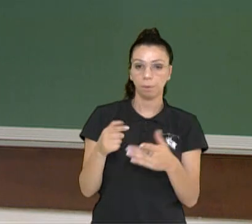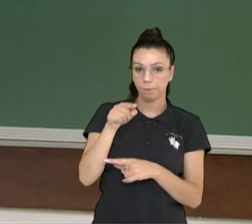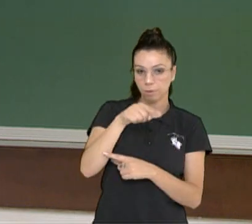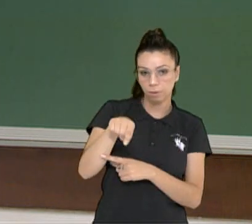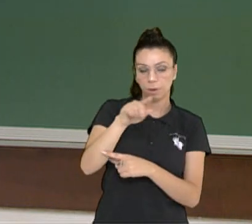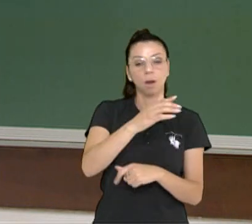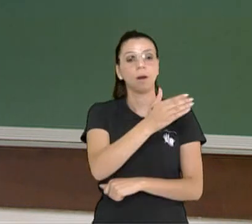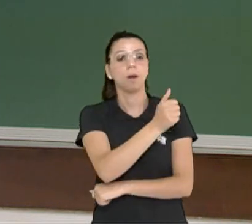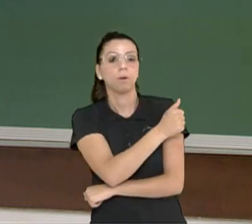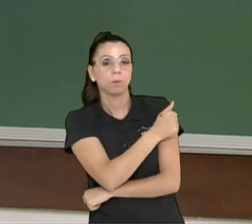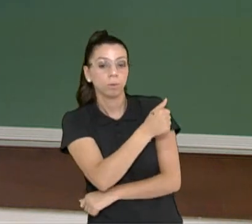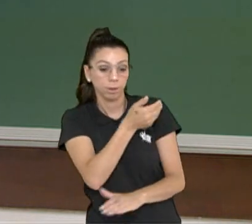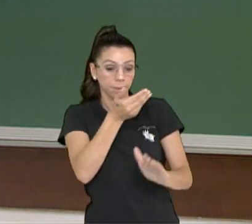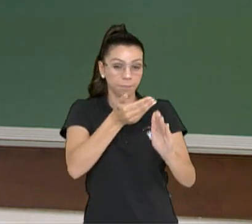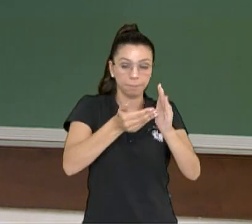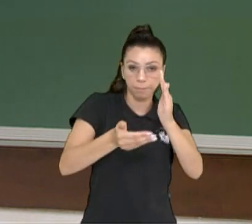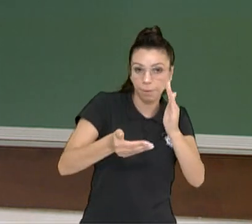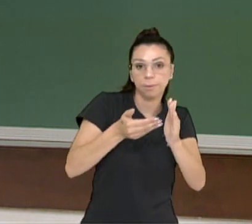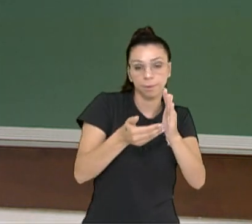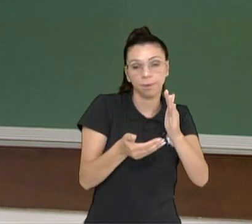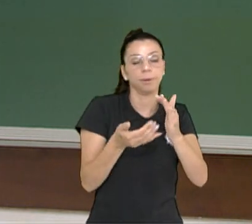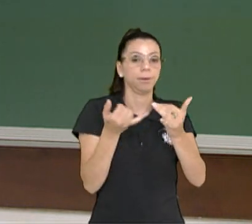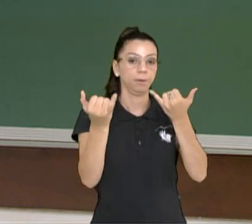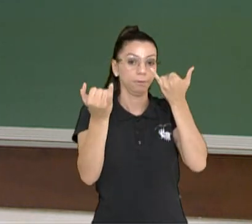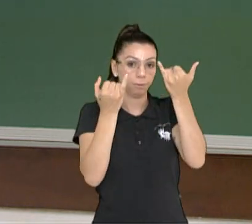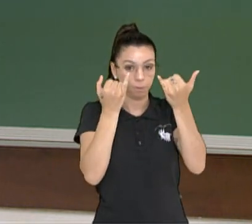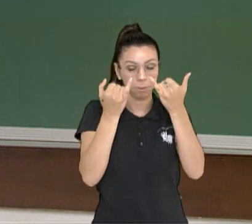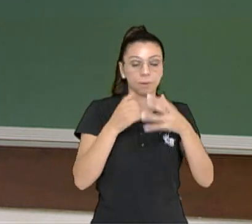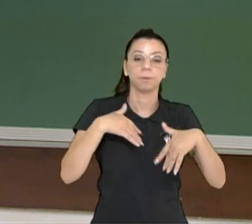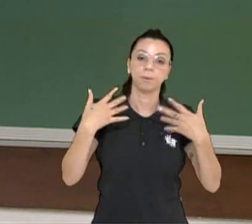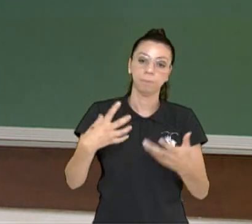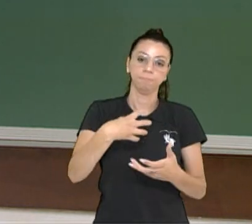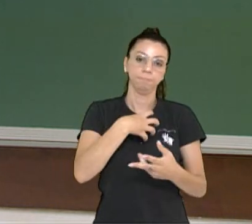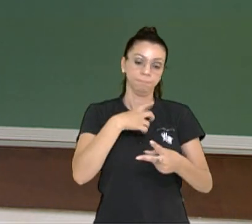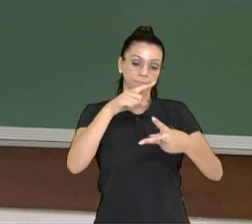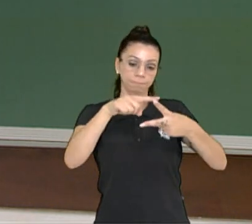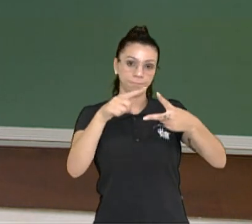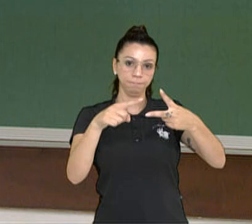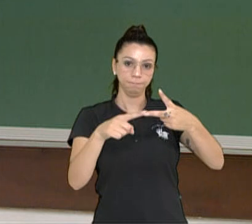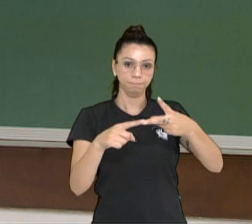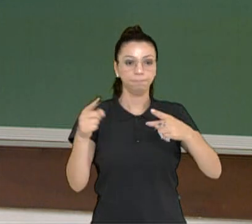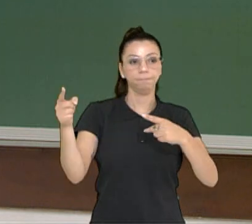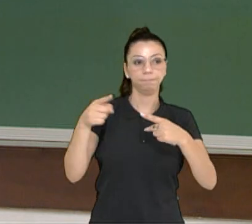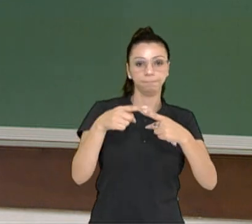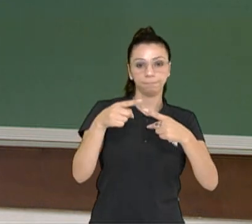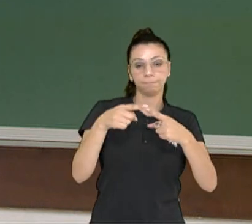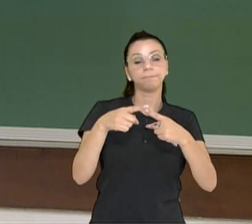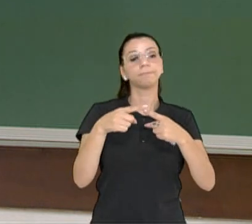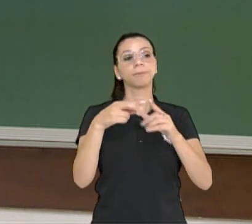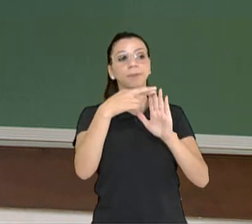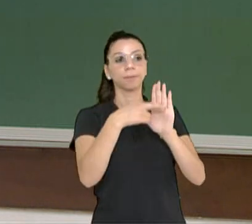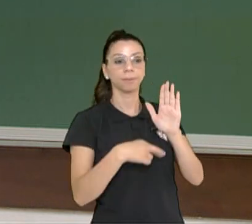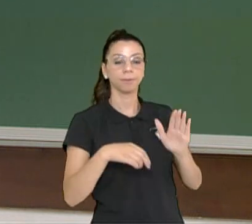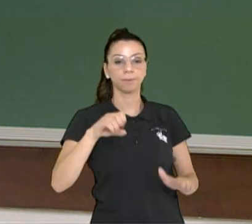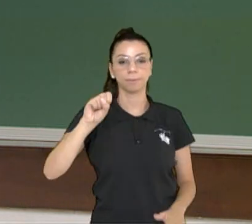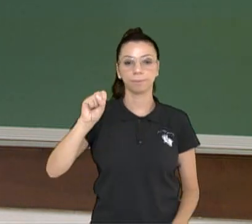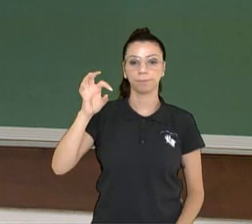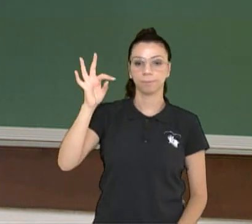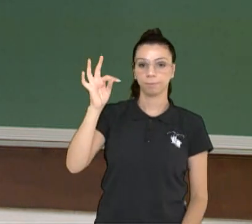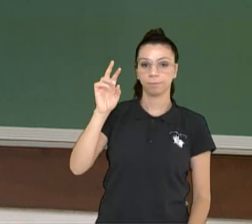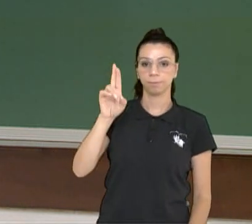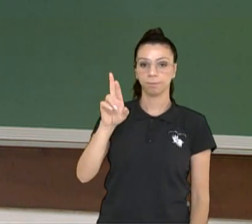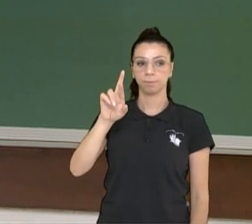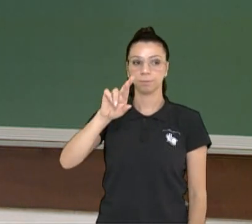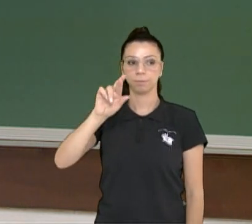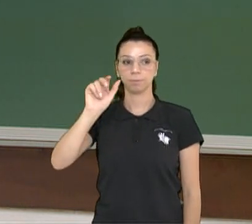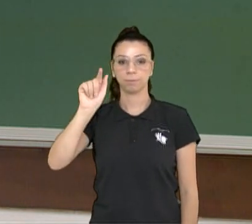quem perdeu esse momento em que eu falei isso, nós temos duas formas, a primeira dela é a regra de Sturges e a segunda é a regra da raiz. A